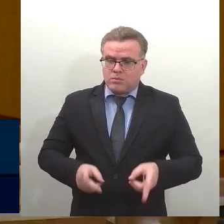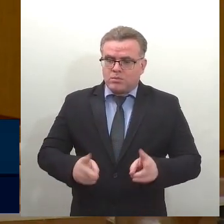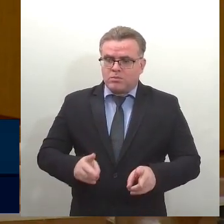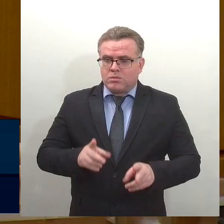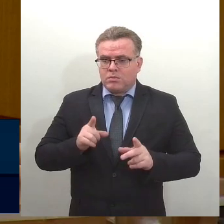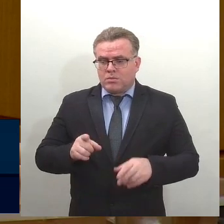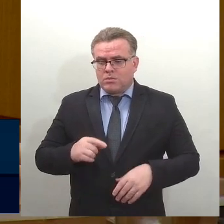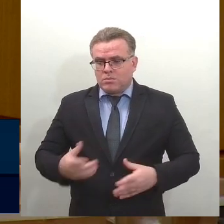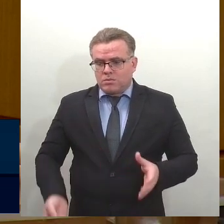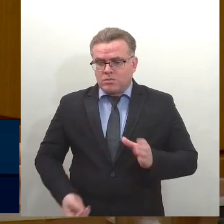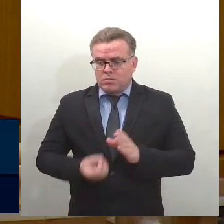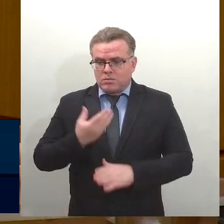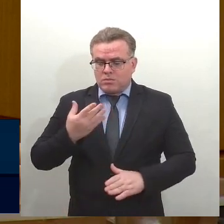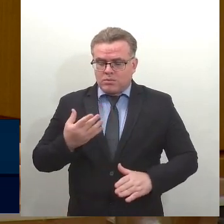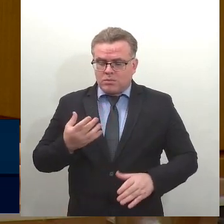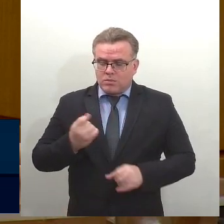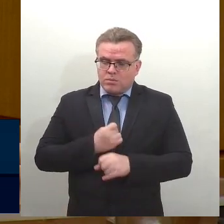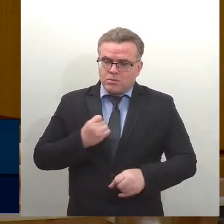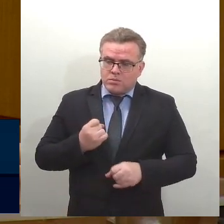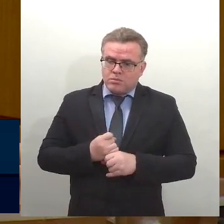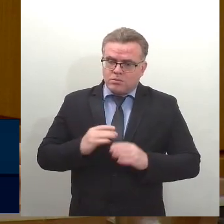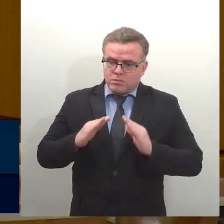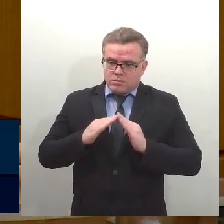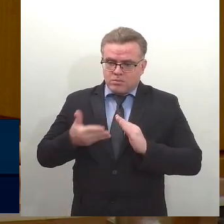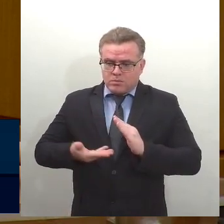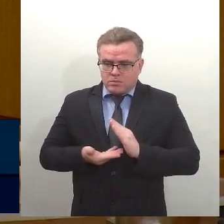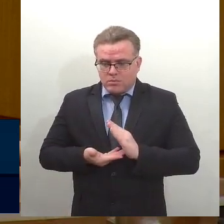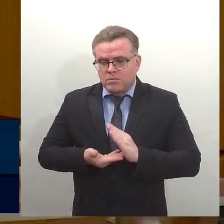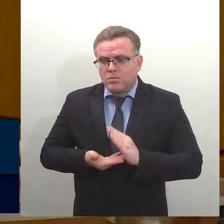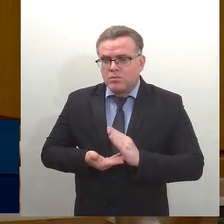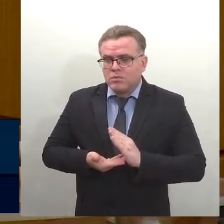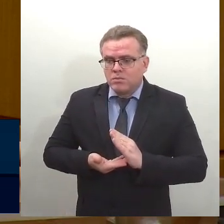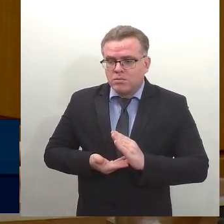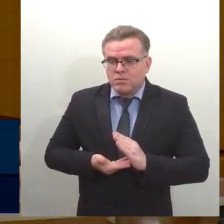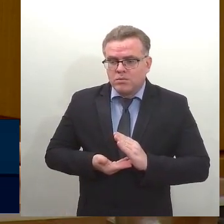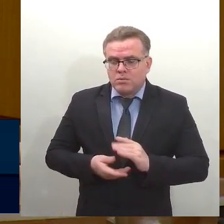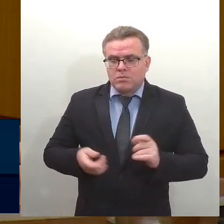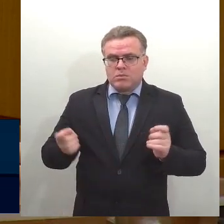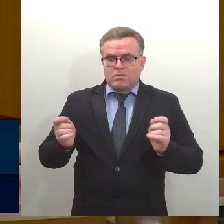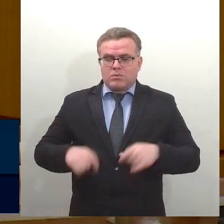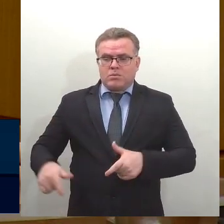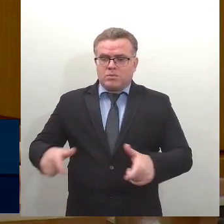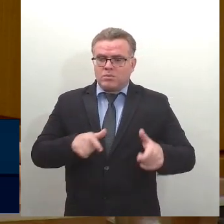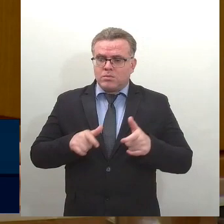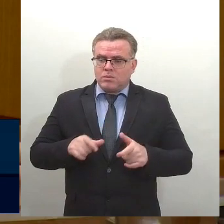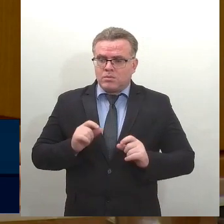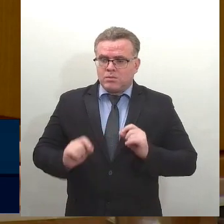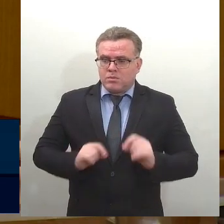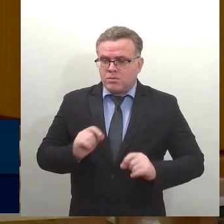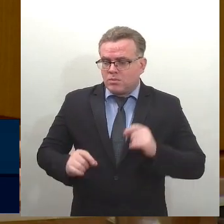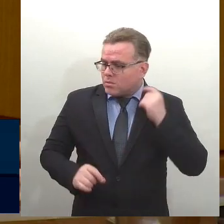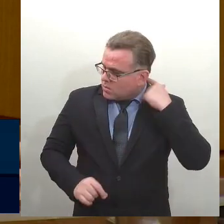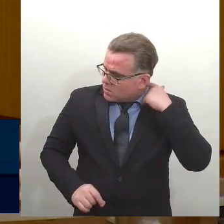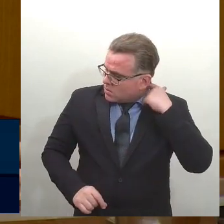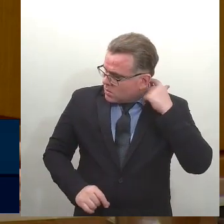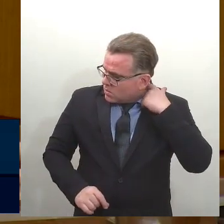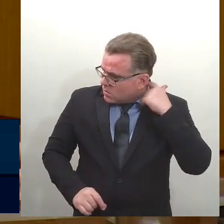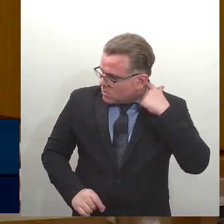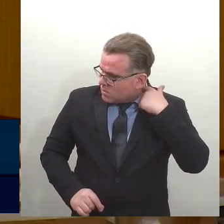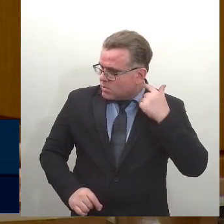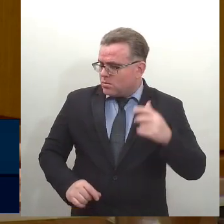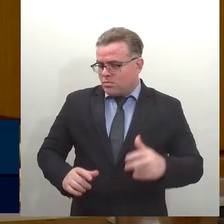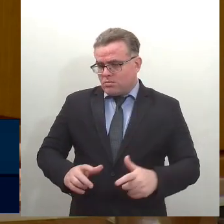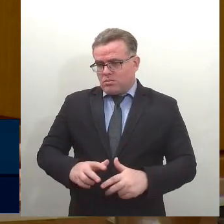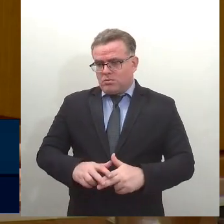a iluminação em LED, o asfalto, a revitalização das avenidas. É para isso que a gente está na